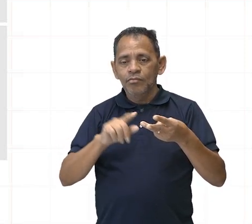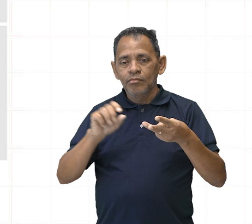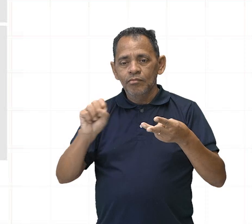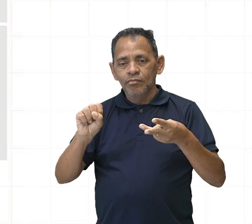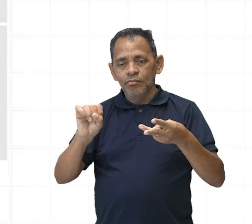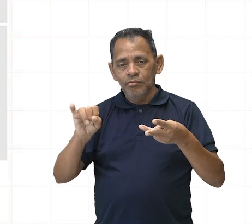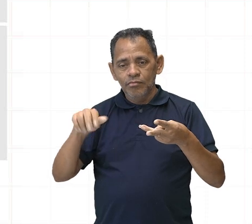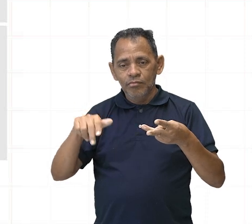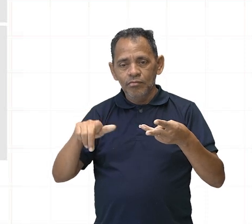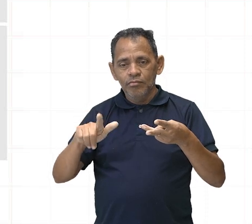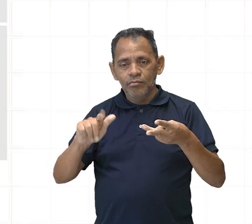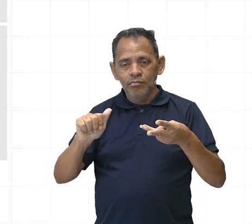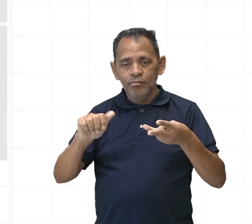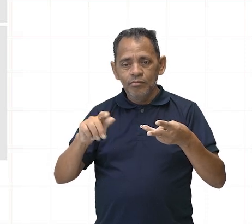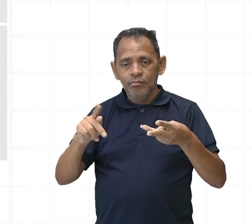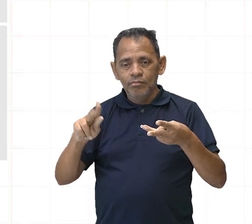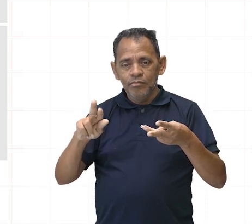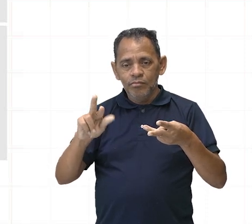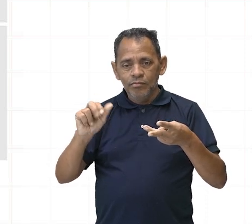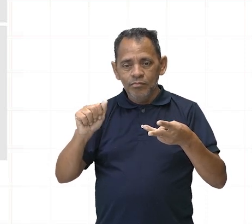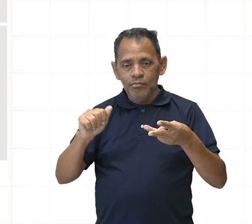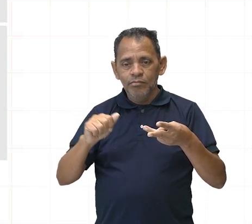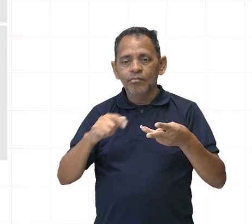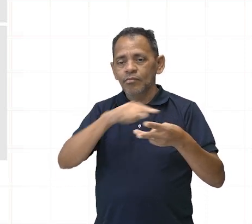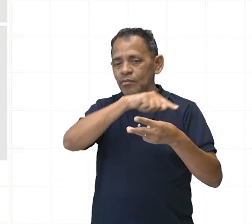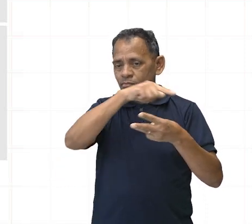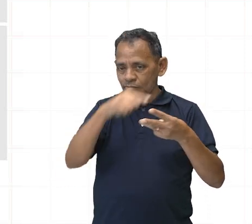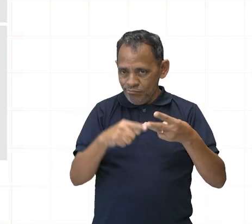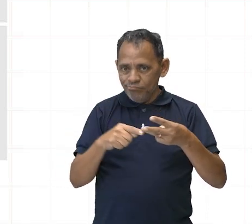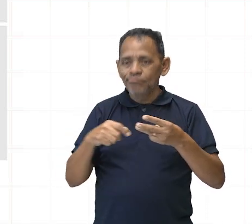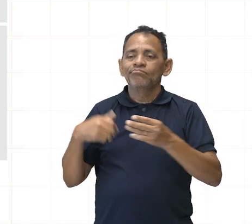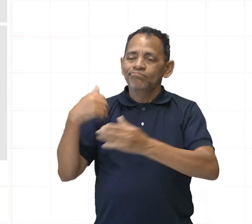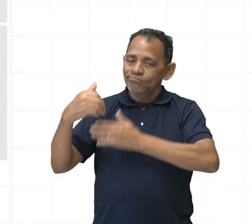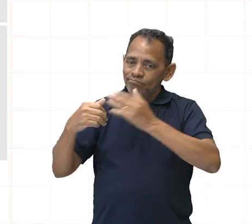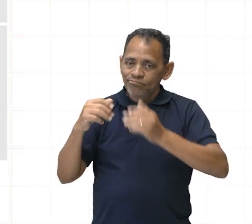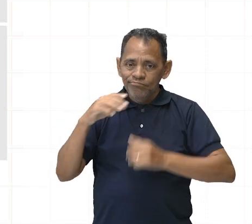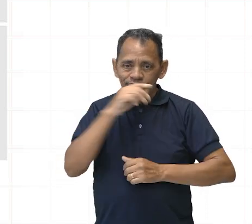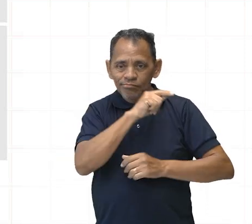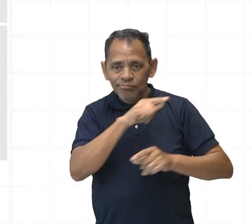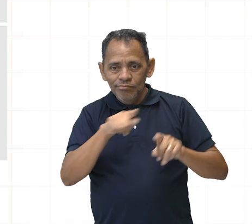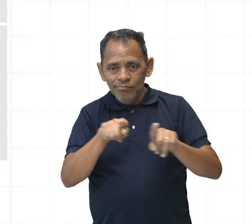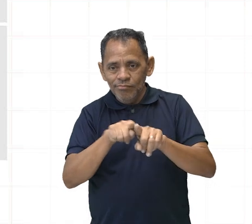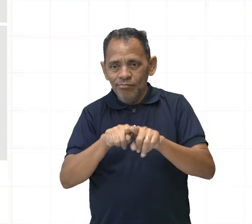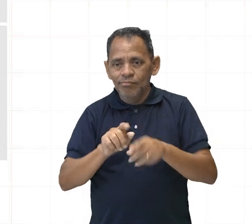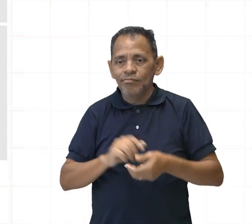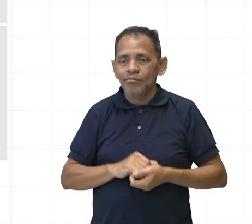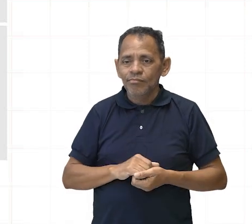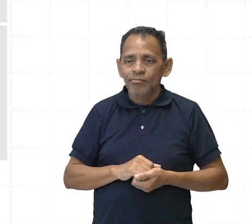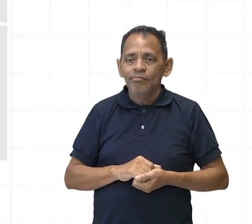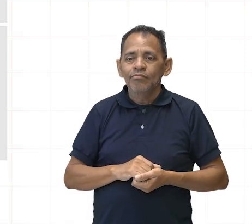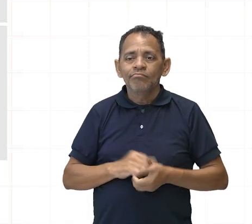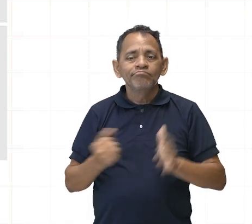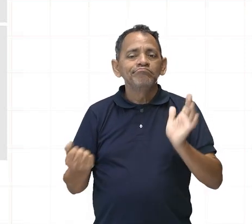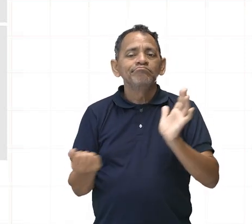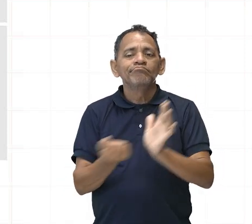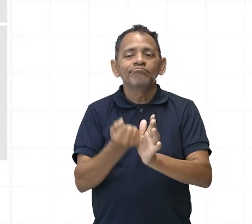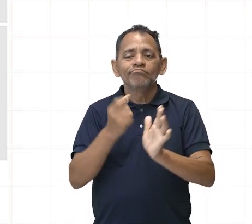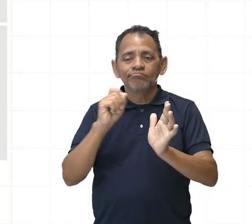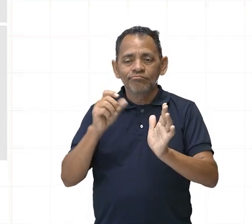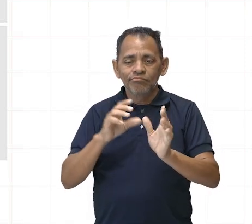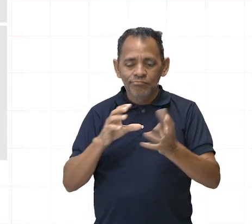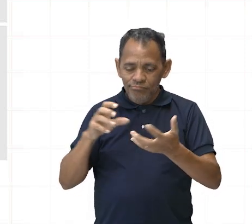países hoje em dia, gente, que têm um grande destaque, que se desenvolveram muito rápido. Então, isso acaba marcando muito o